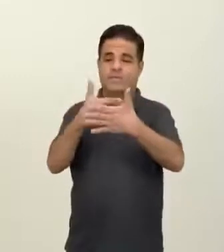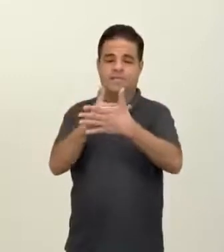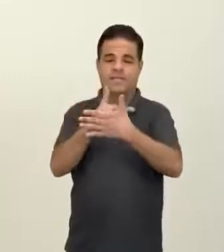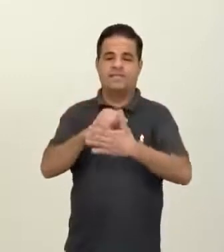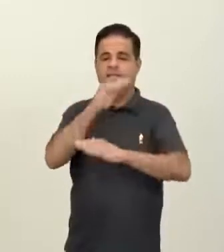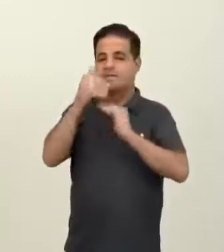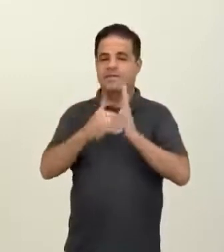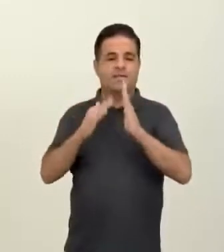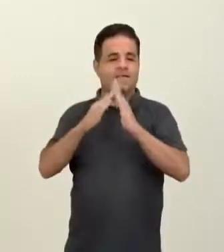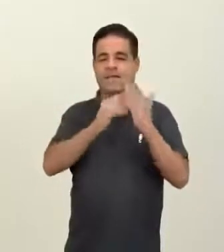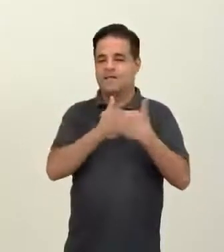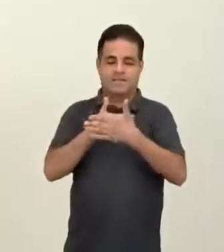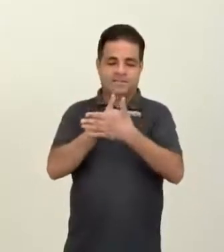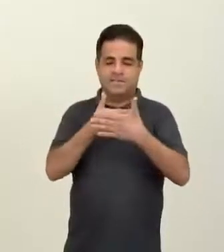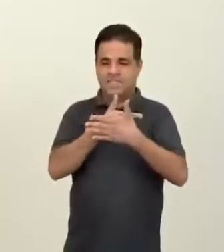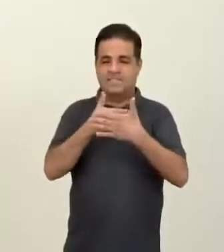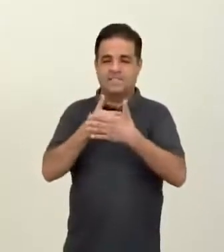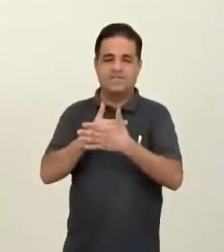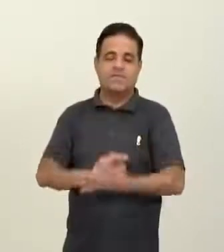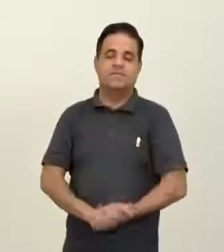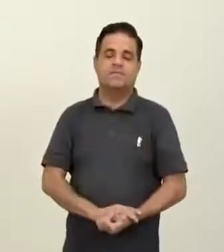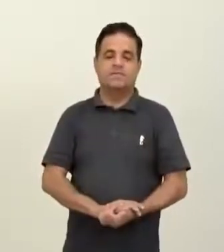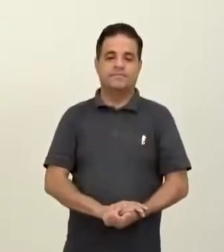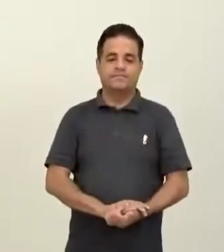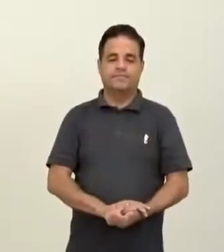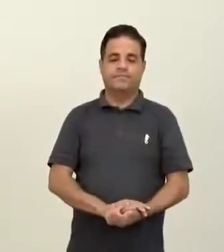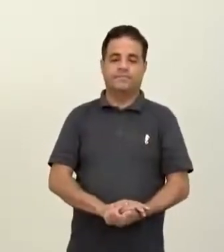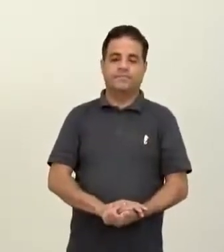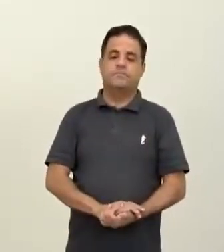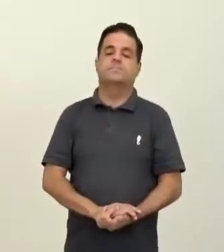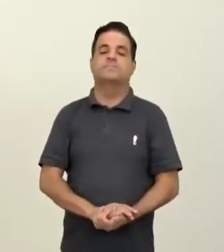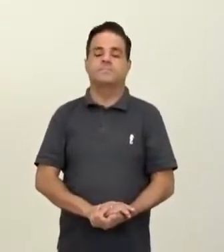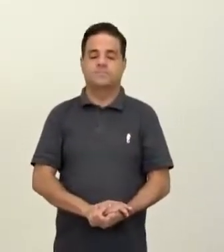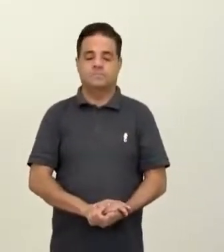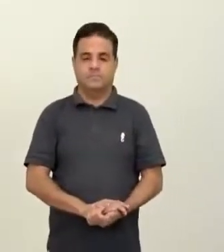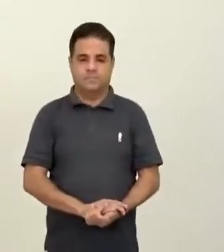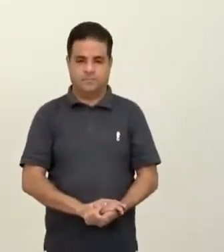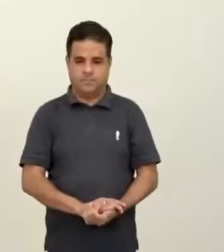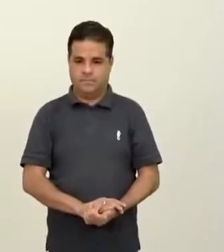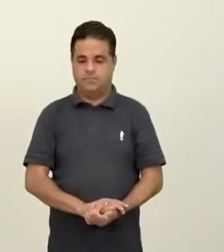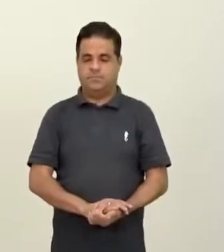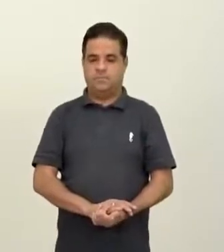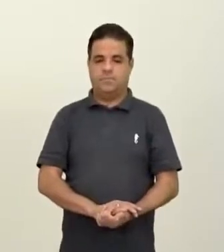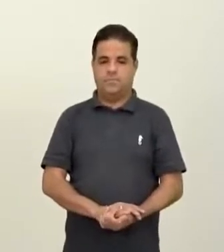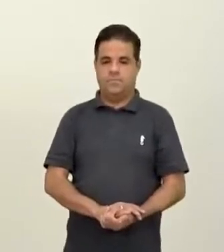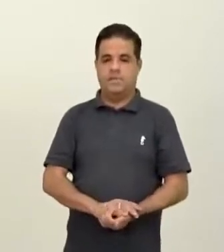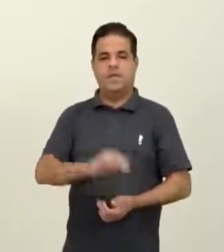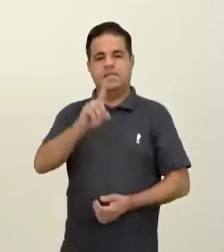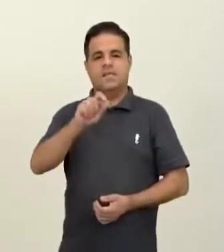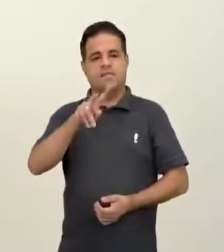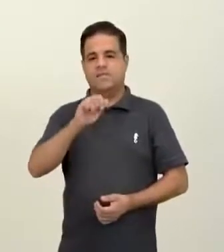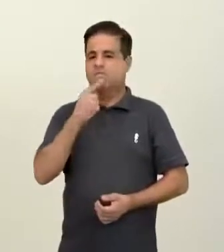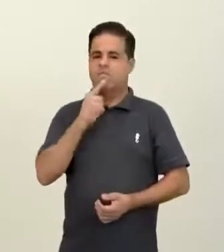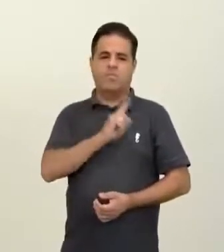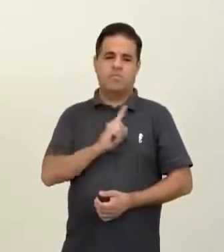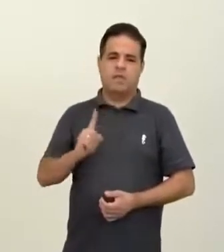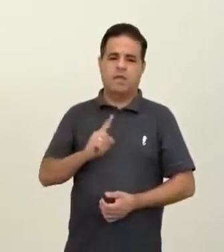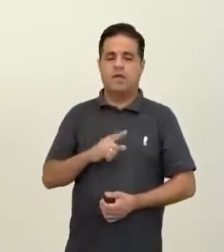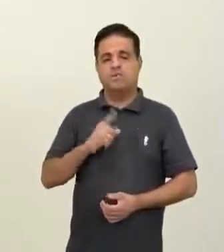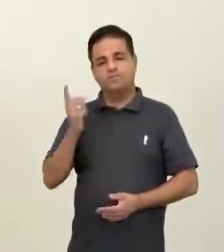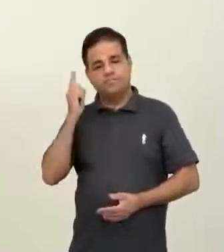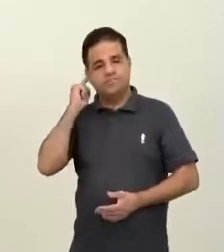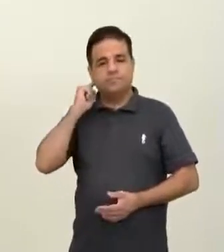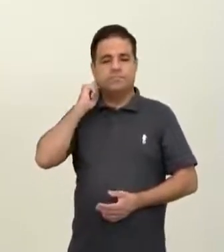ironia, não tem pé da letra lá, tudo é figurado. Giovana conhece muita gente. David, não. Quando levam